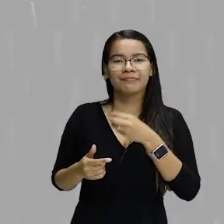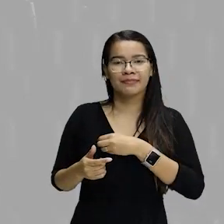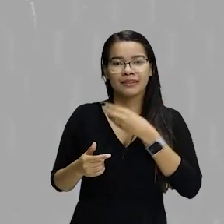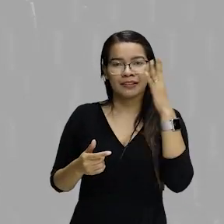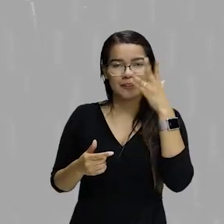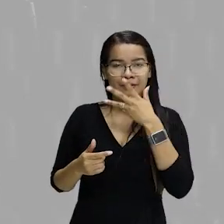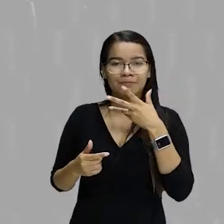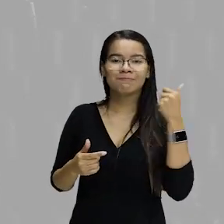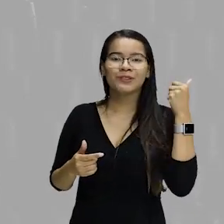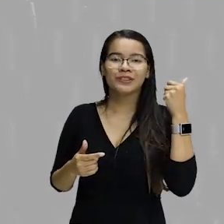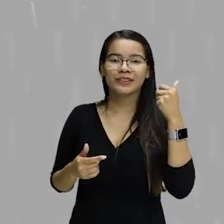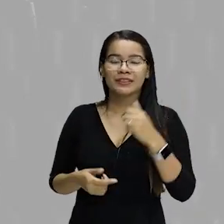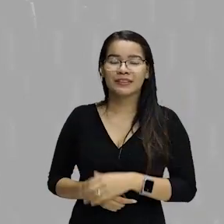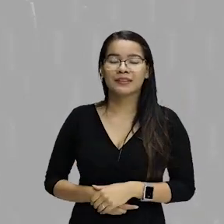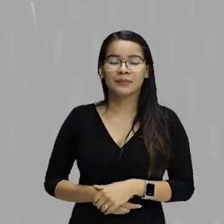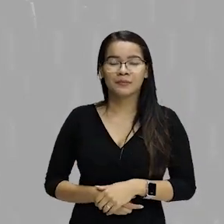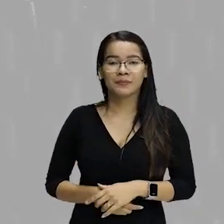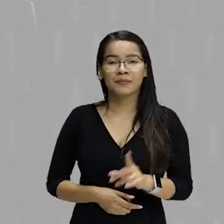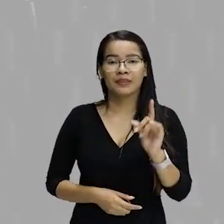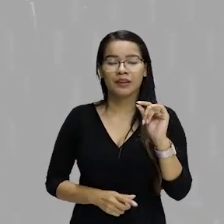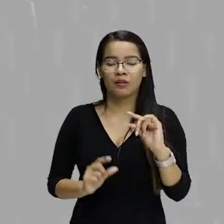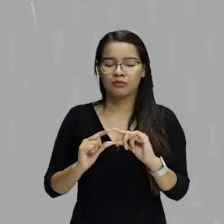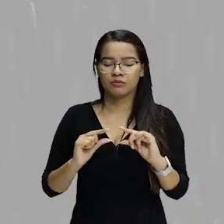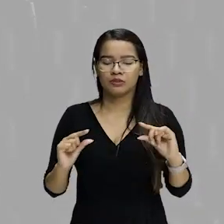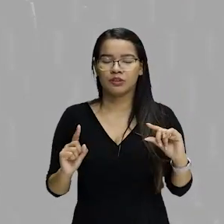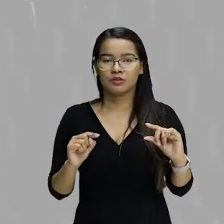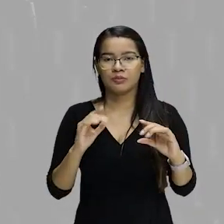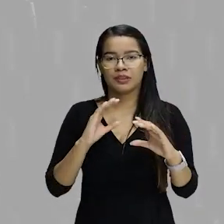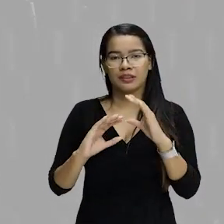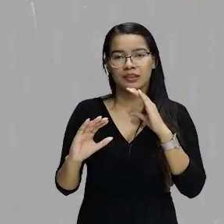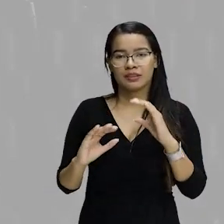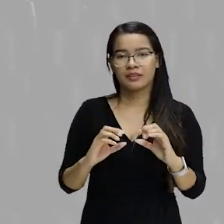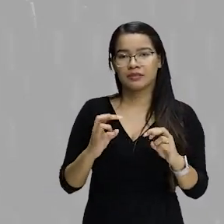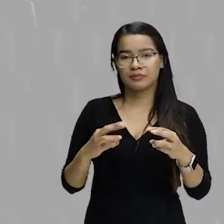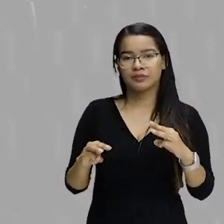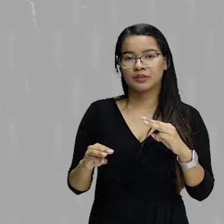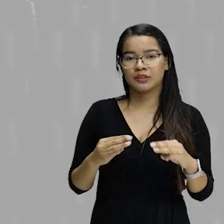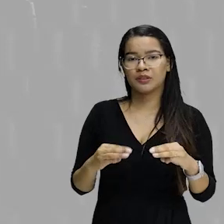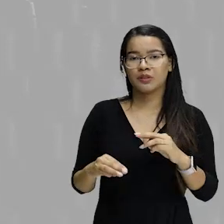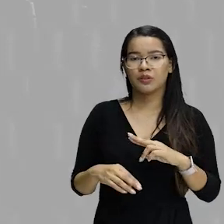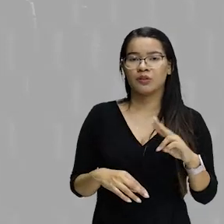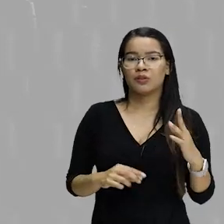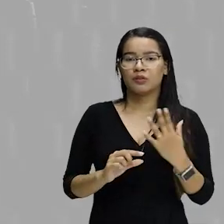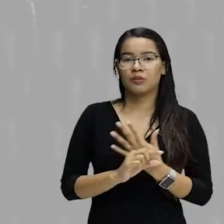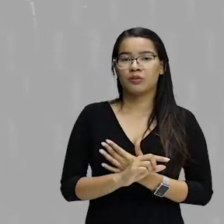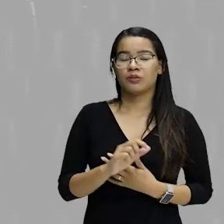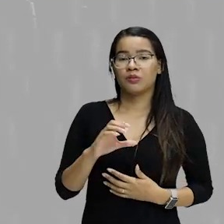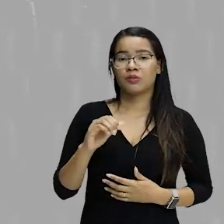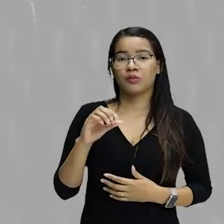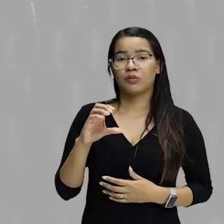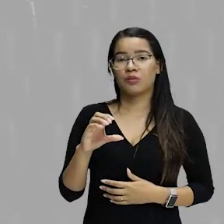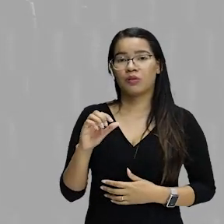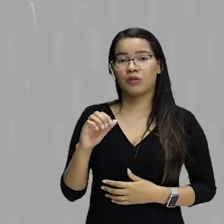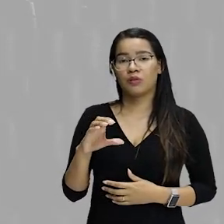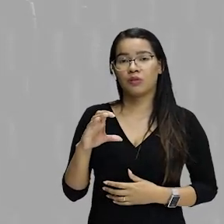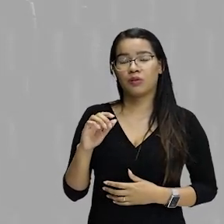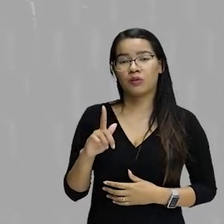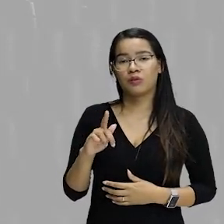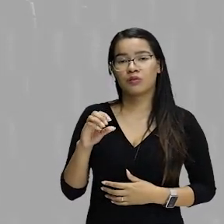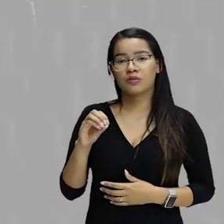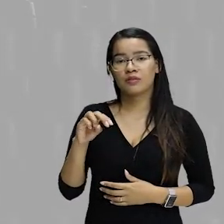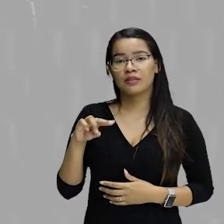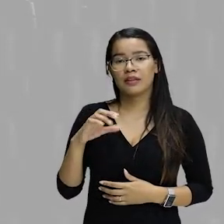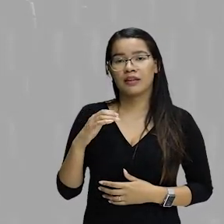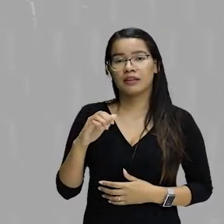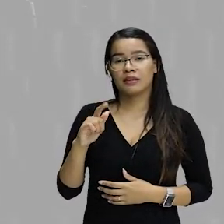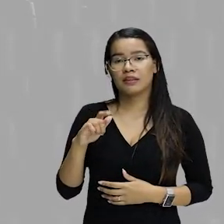é bonita. Isso é um trecho de uma canção do autor chamado Gonzaguinha, que vem em